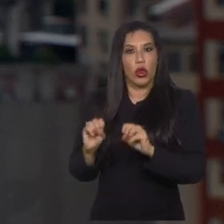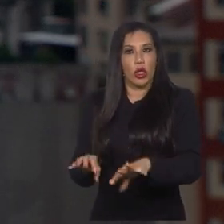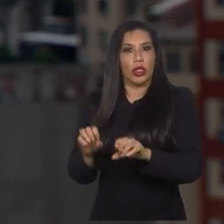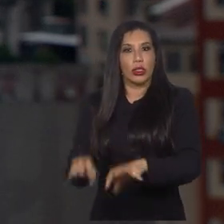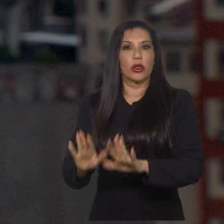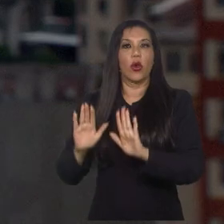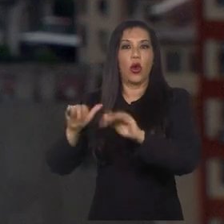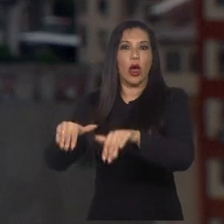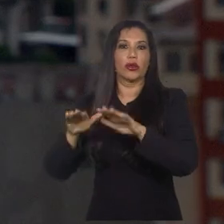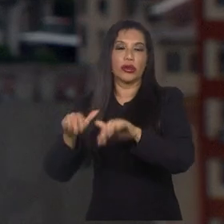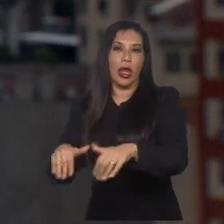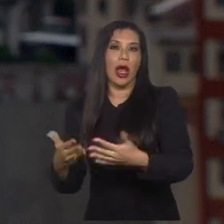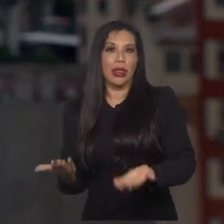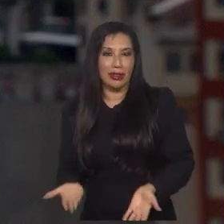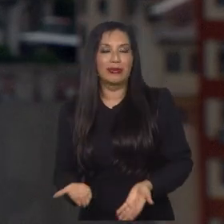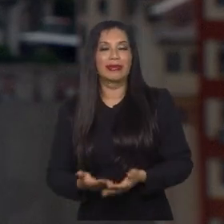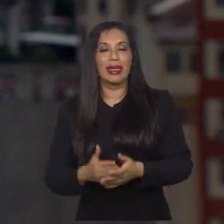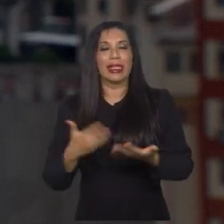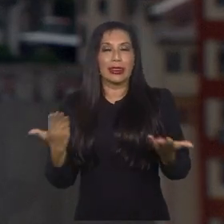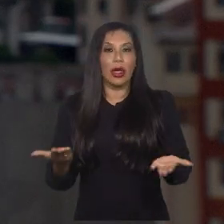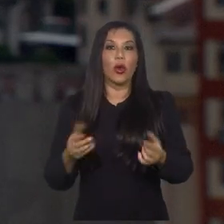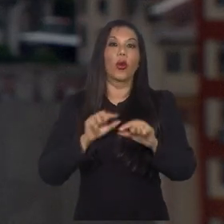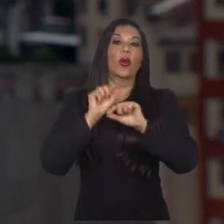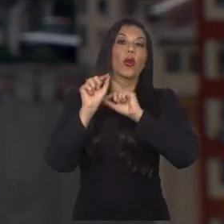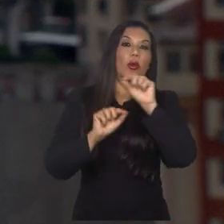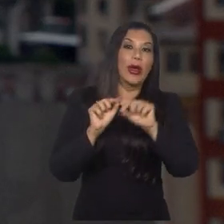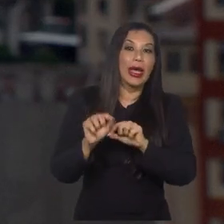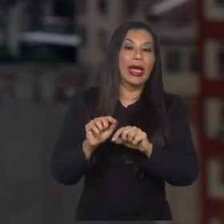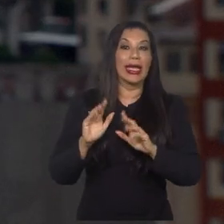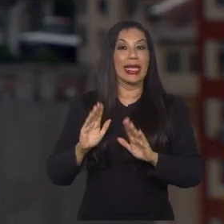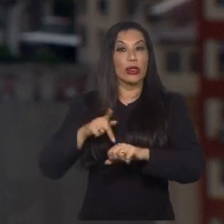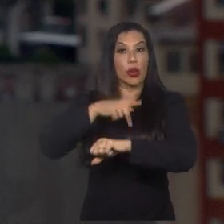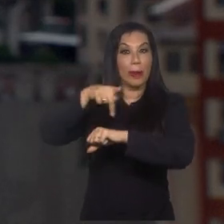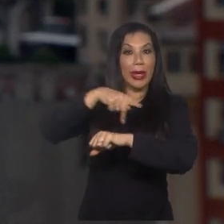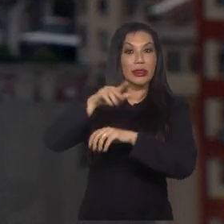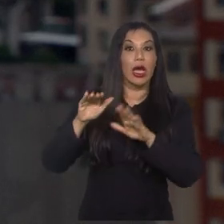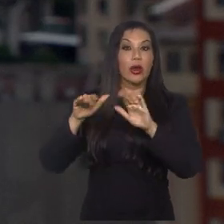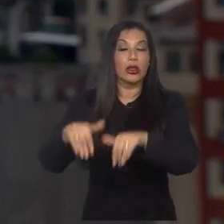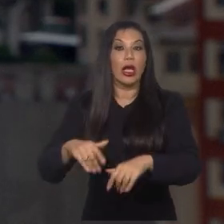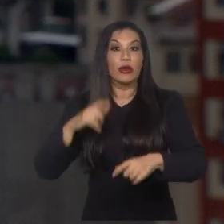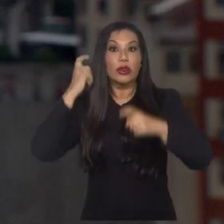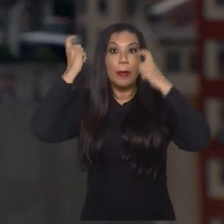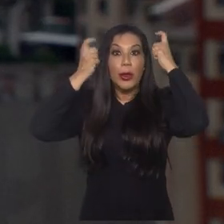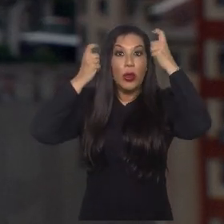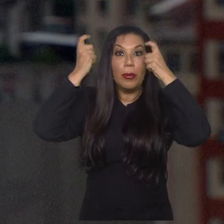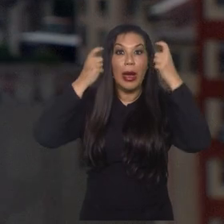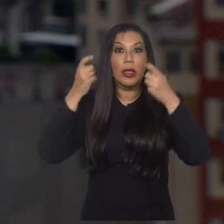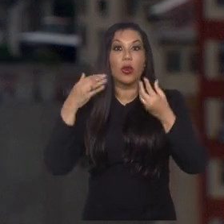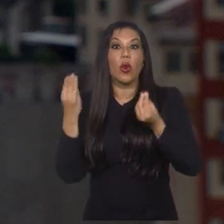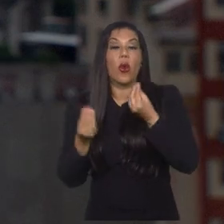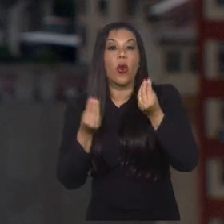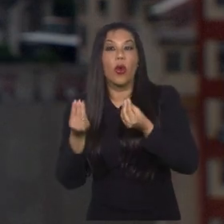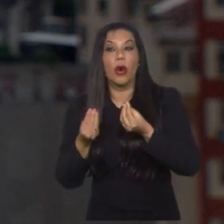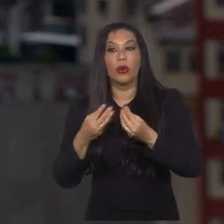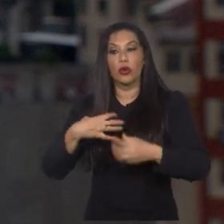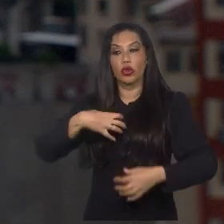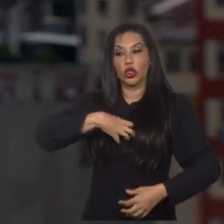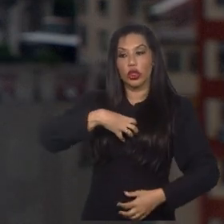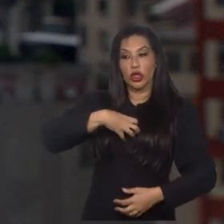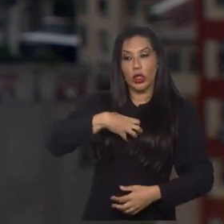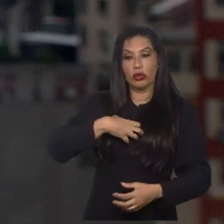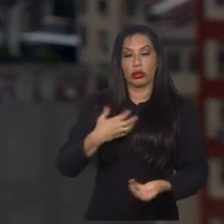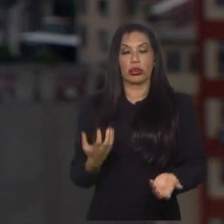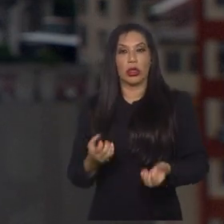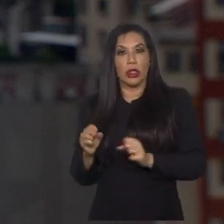treinador, com outro trabalho, mas enfim. A questão é, na Austrália, se preocupava com o tipo de tratamento que o Allen dava aos